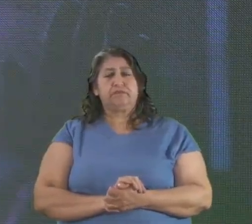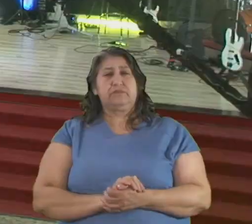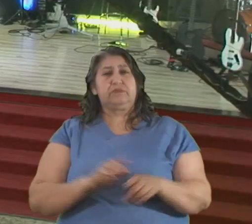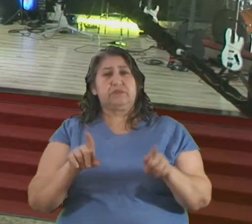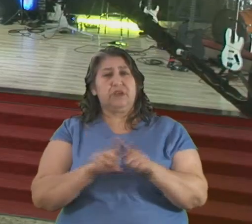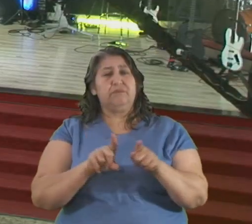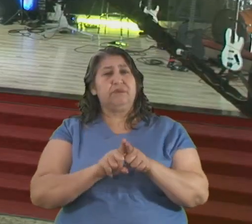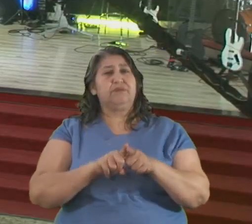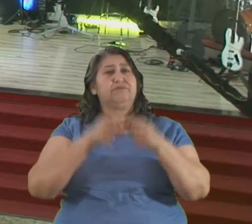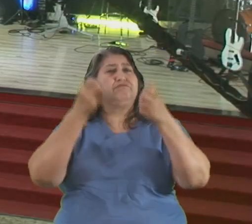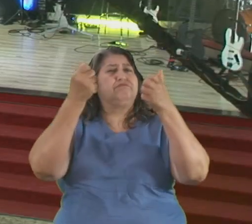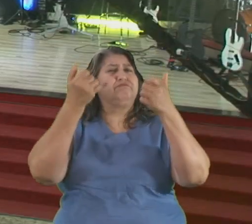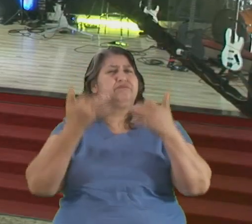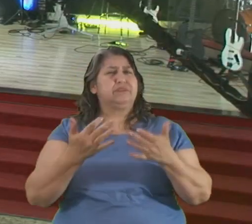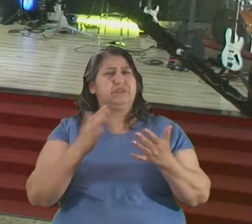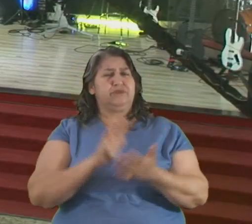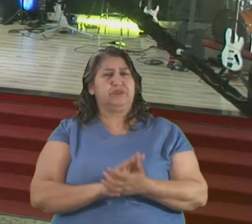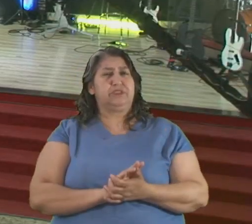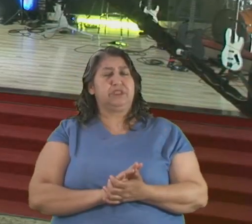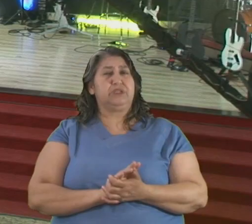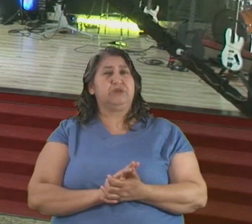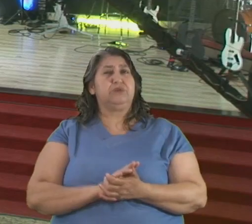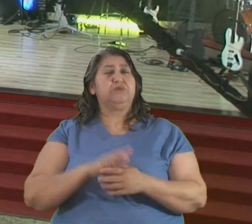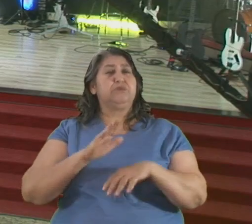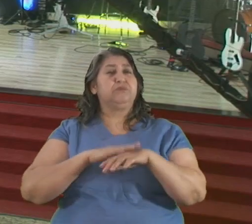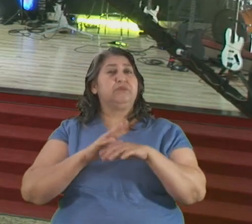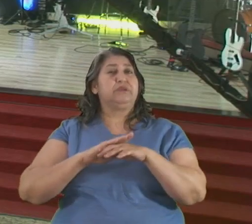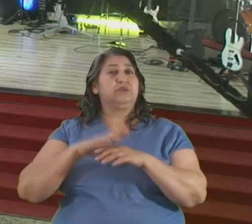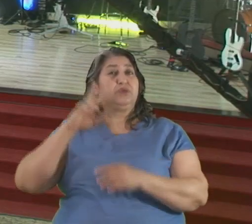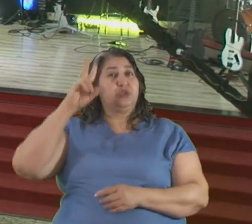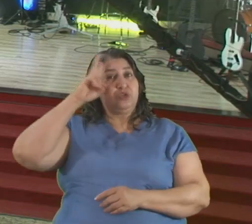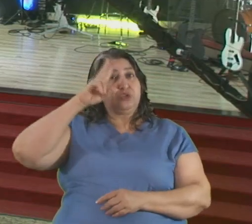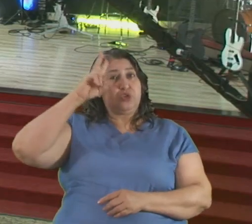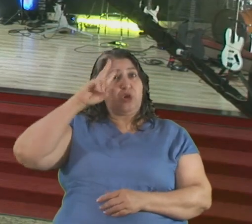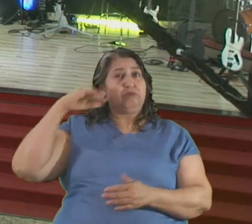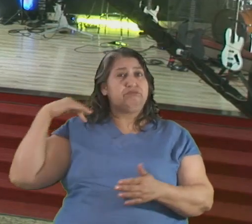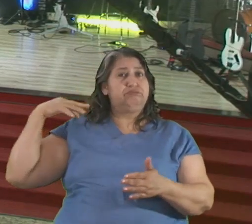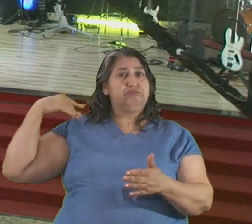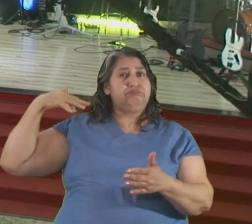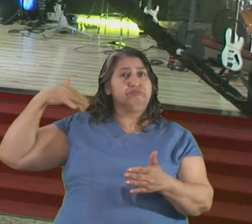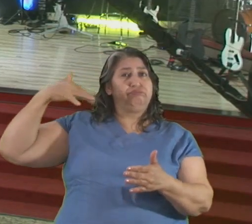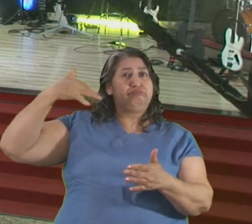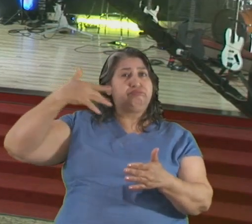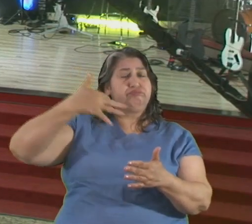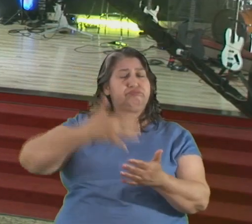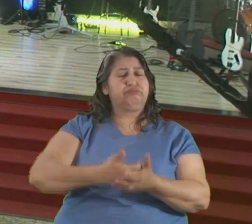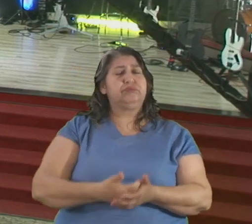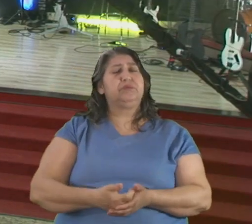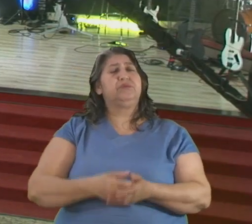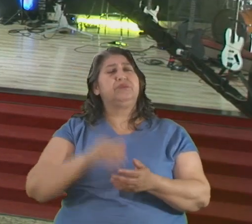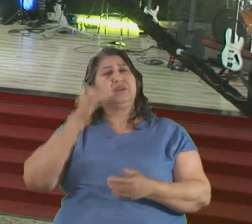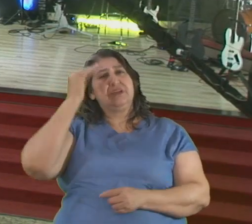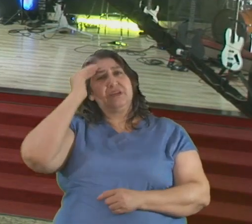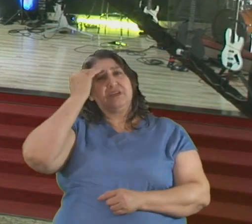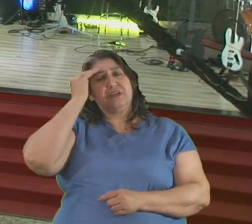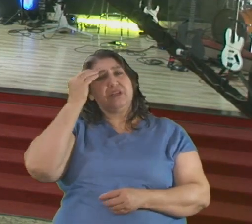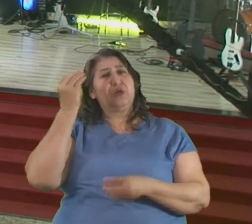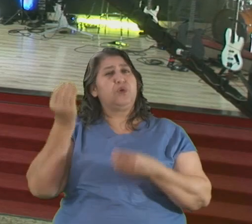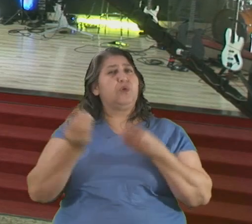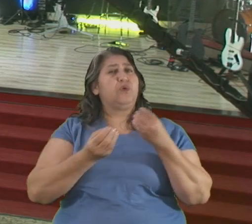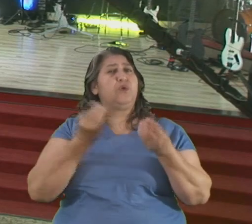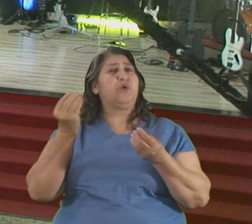situar você no aspecto histórico, para que você entenda alguns aspectos daquilo que